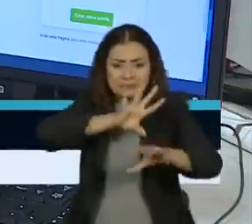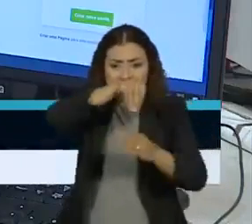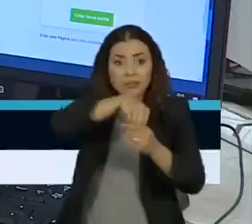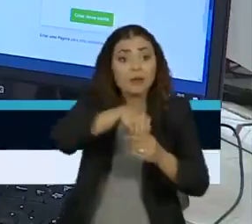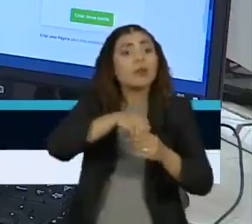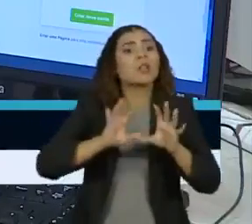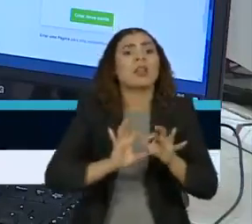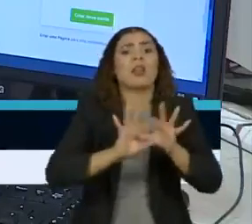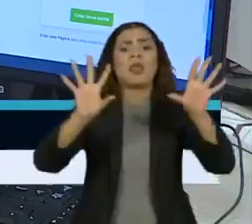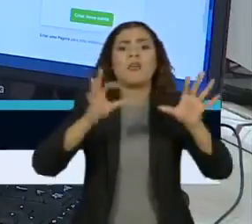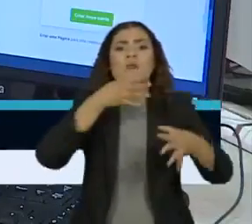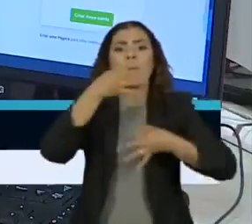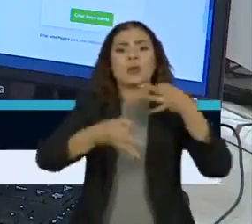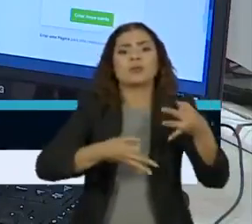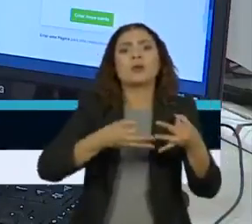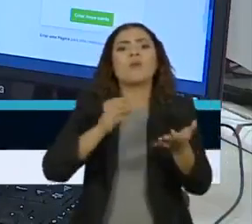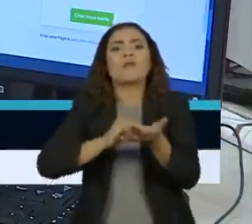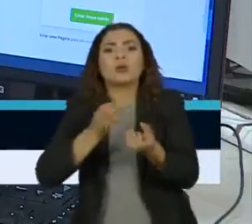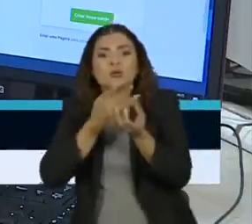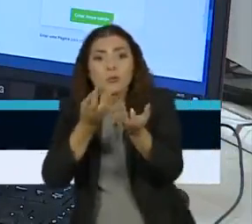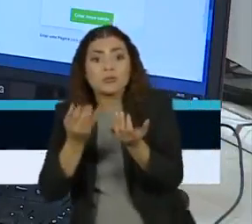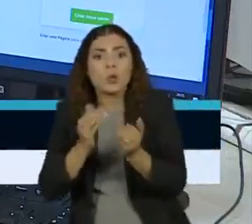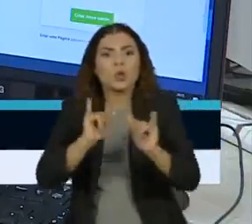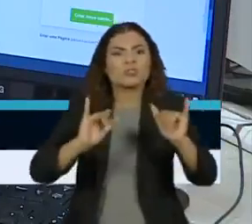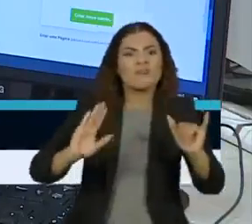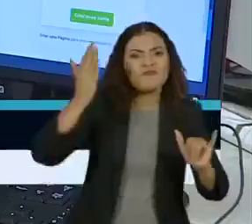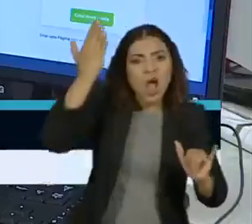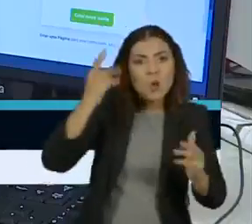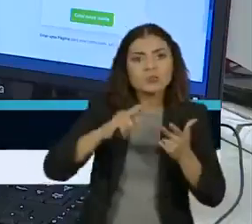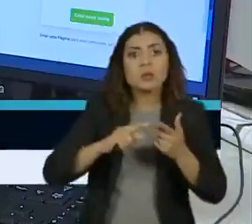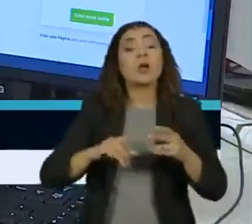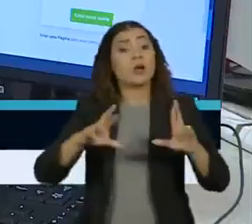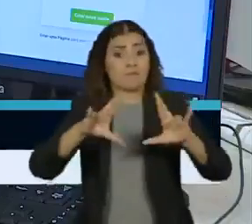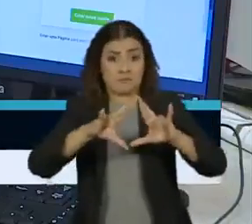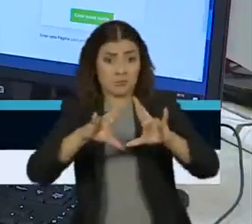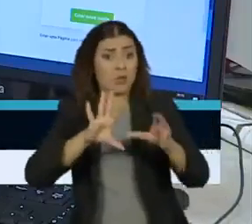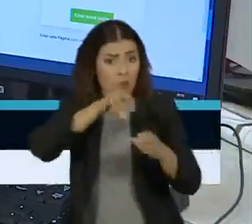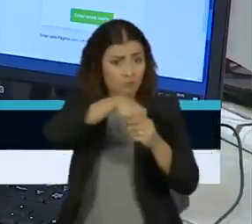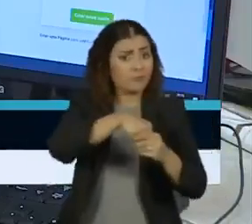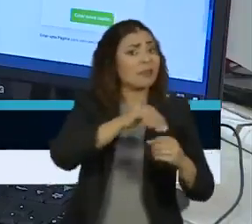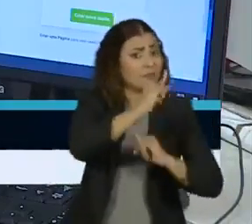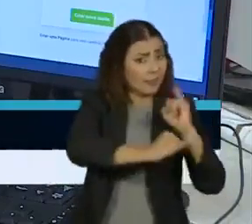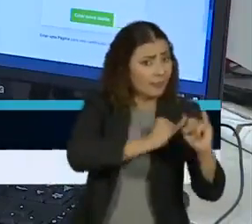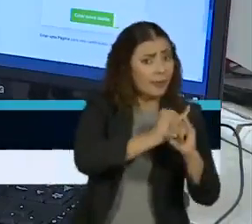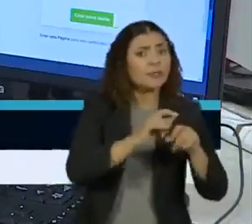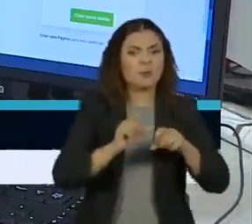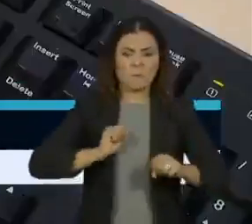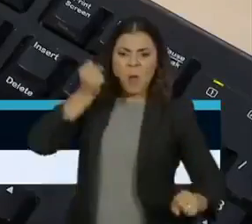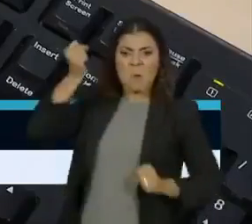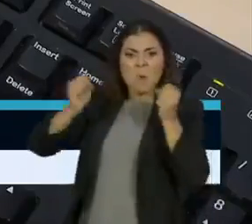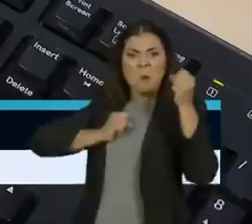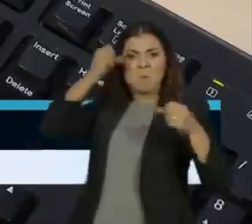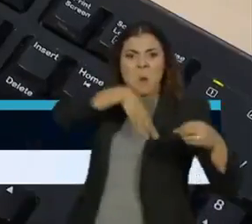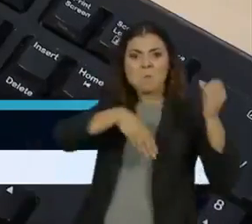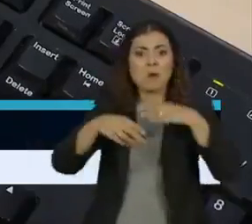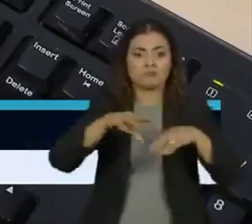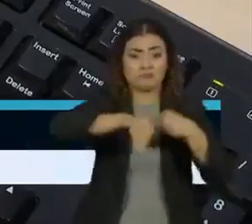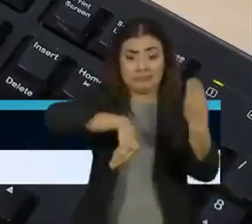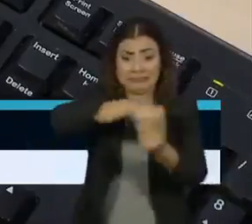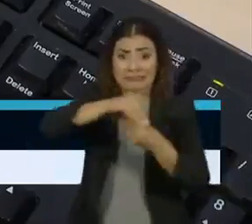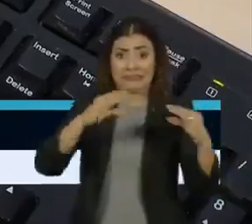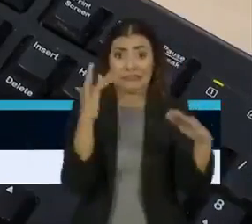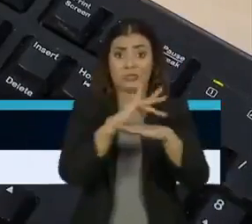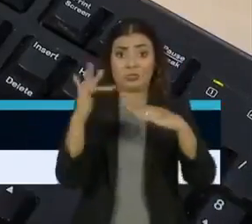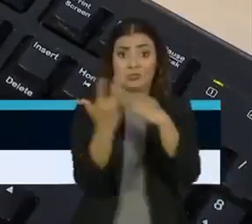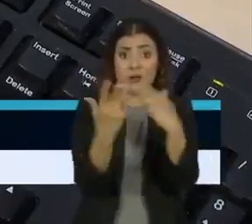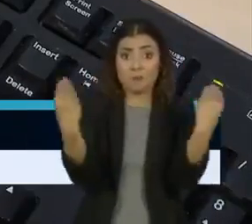espaço para toda forma de desinformação, fake news, de milícias digitais e do discurso do ódio.